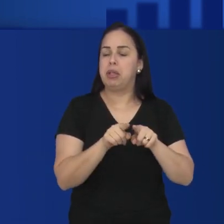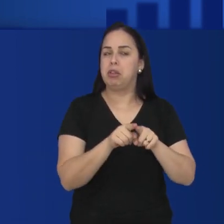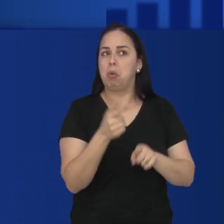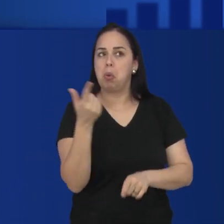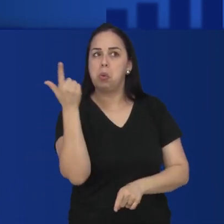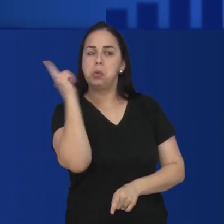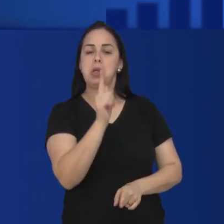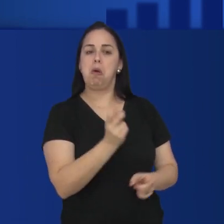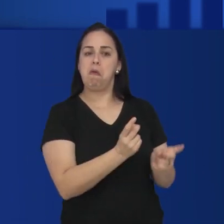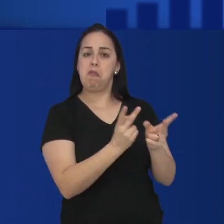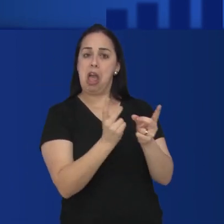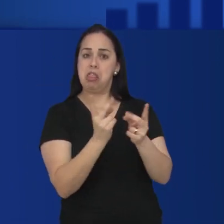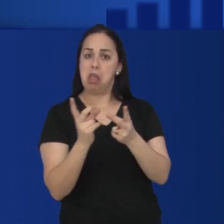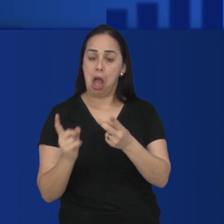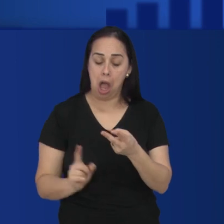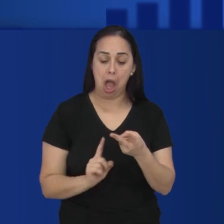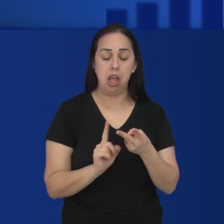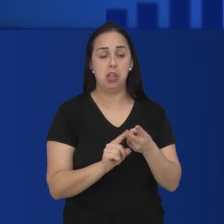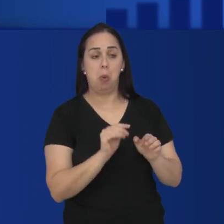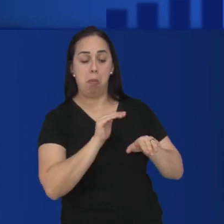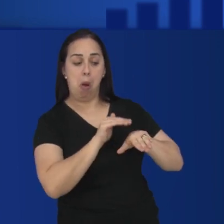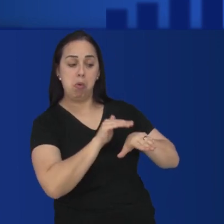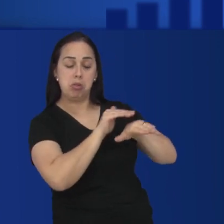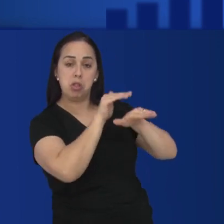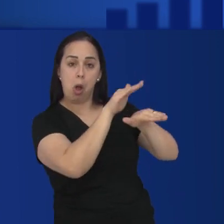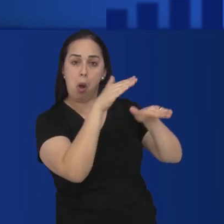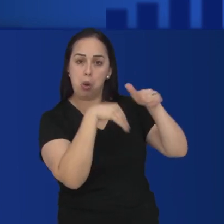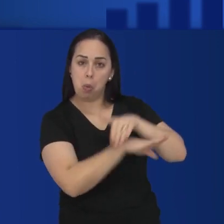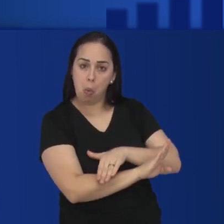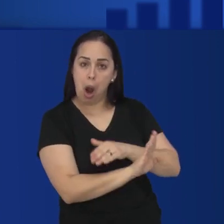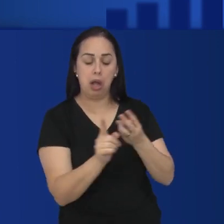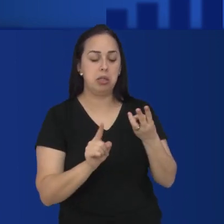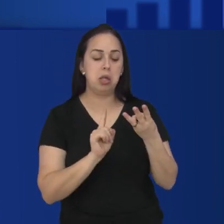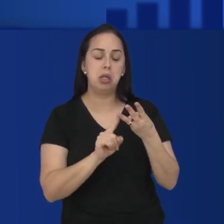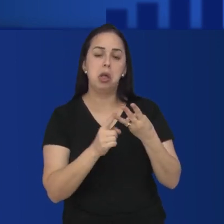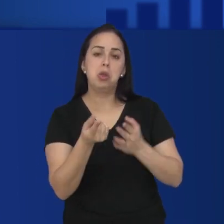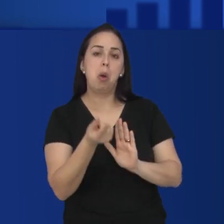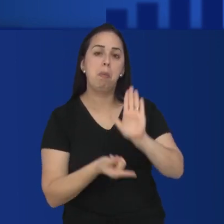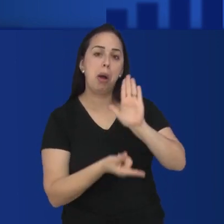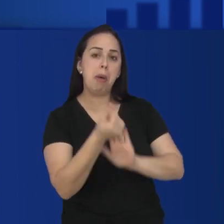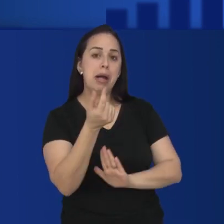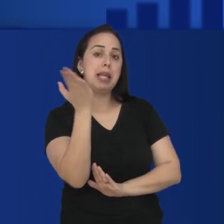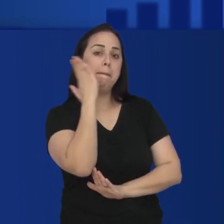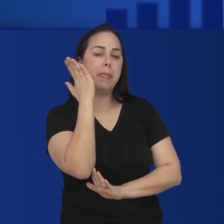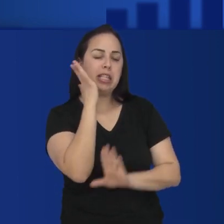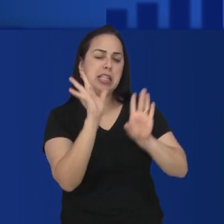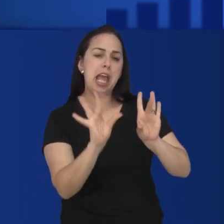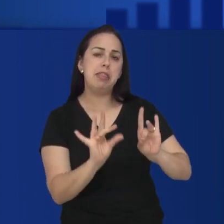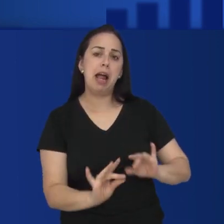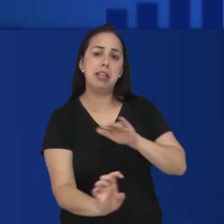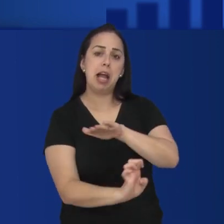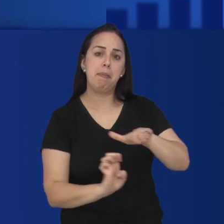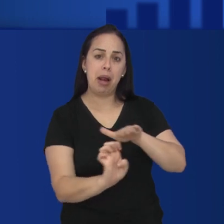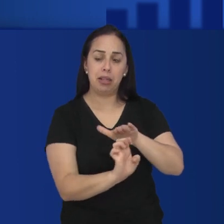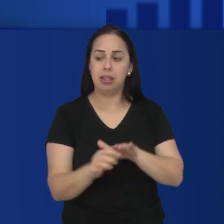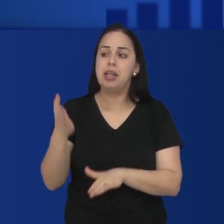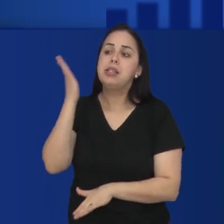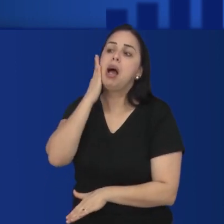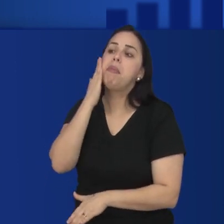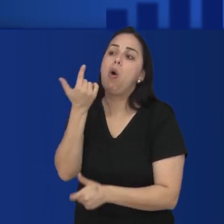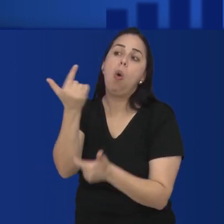de caixa, uma boa olhada no meu controle de estoque, nos meus controles financeiros para saber em que pé está a minha empresa e uma boa olhada